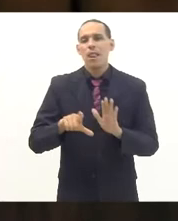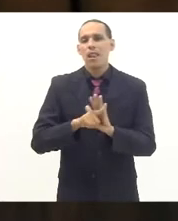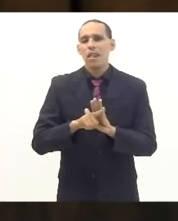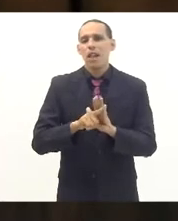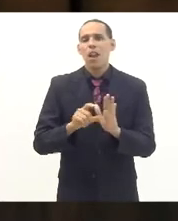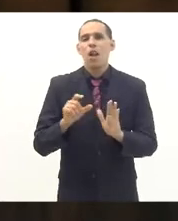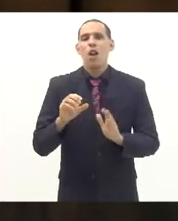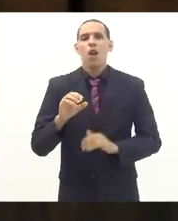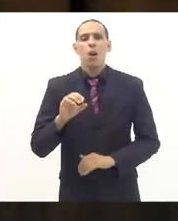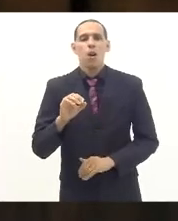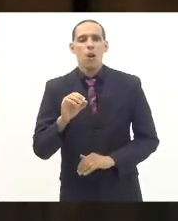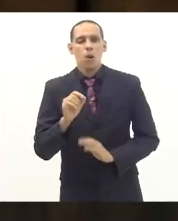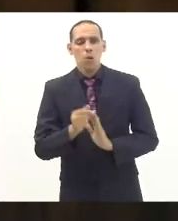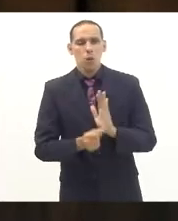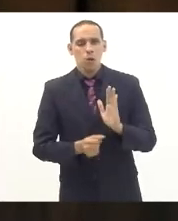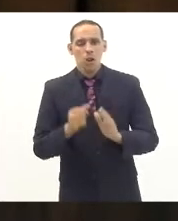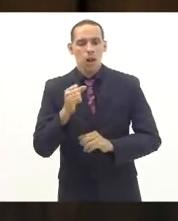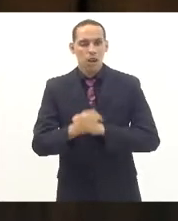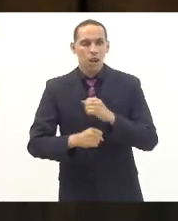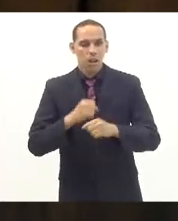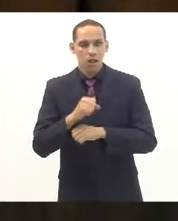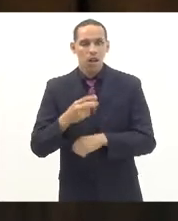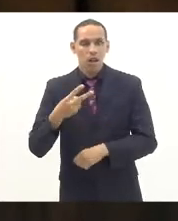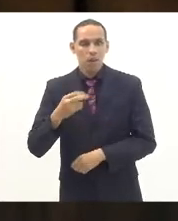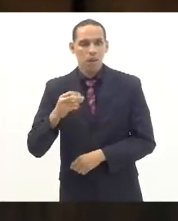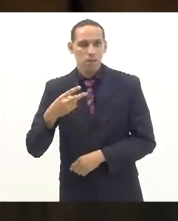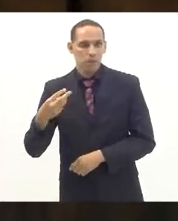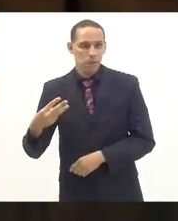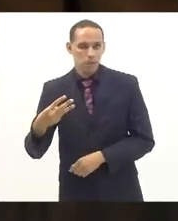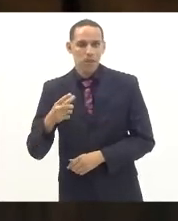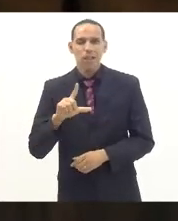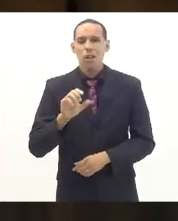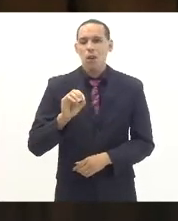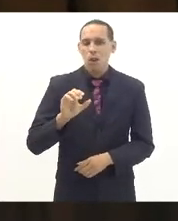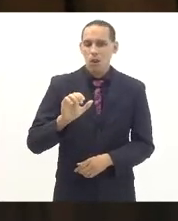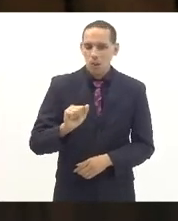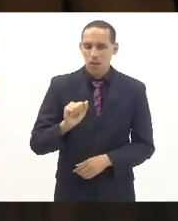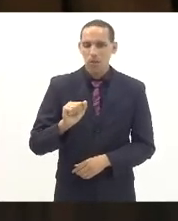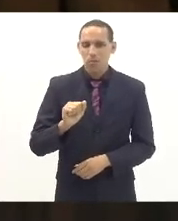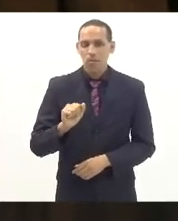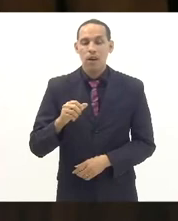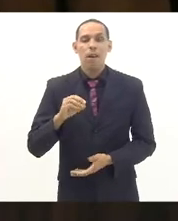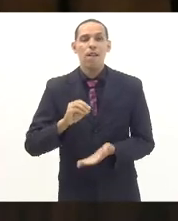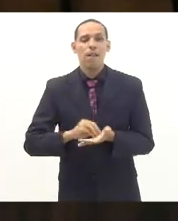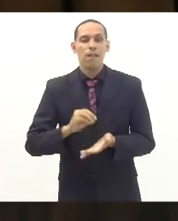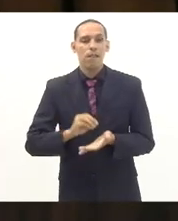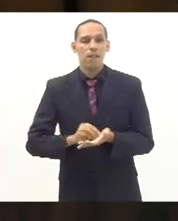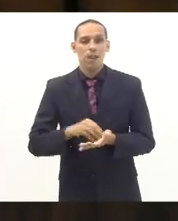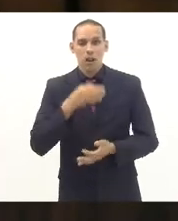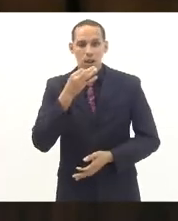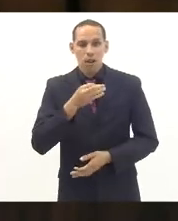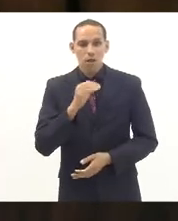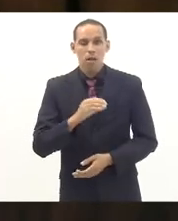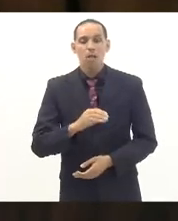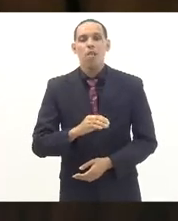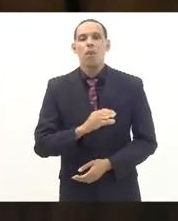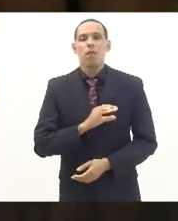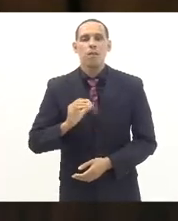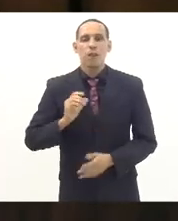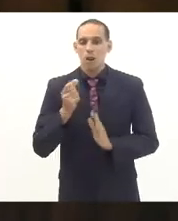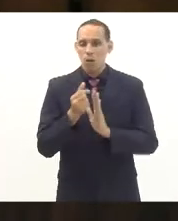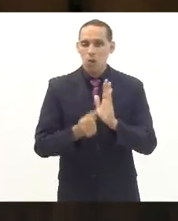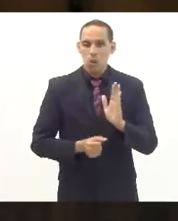23 e dá outras providências parecer da comissão de normas internas perdão preço da comissão de orçamento favorável relator